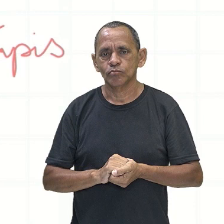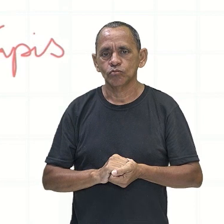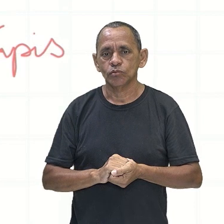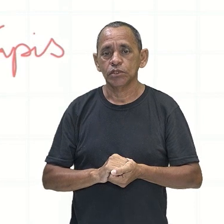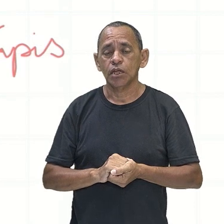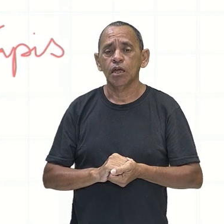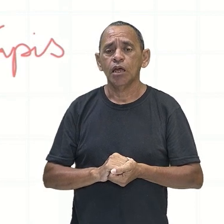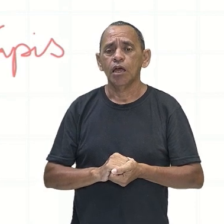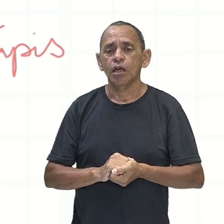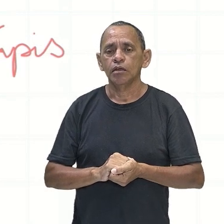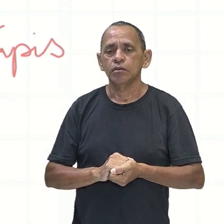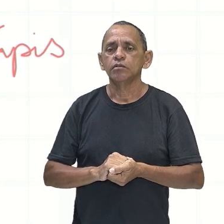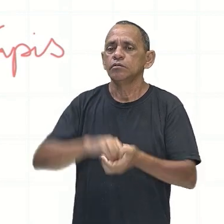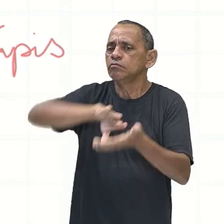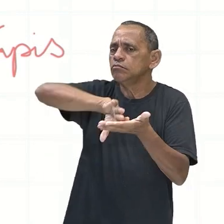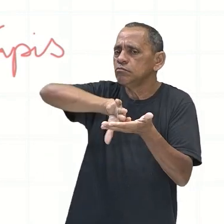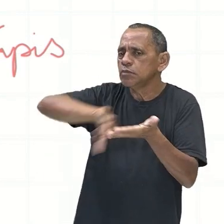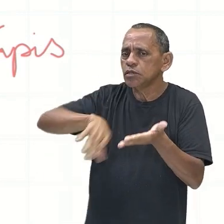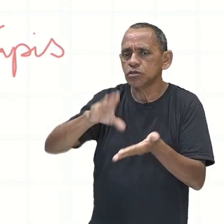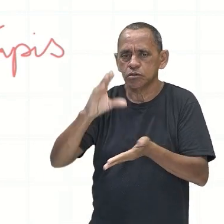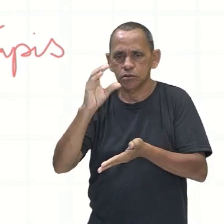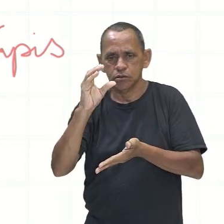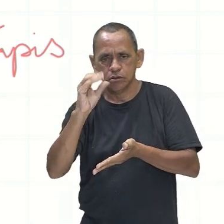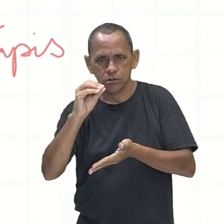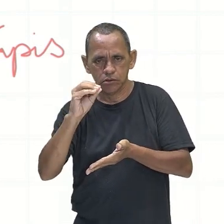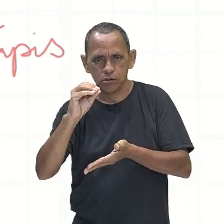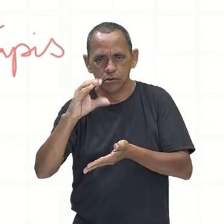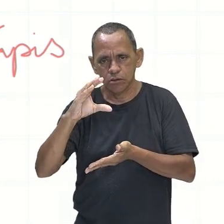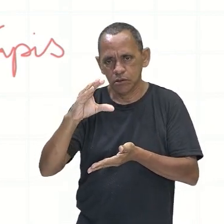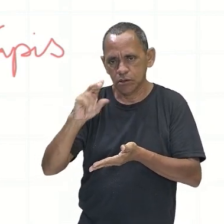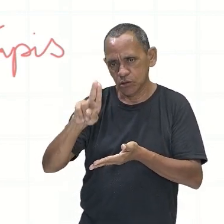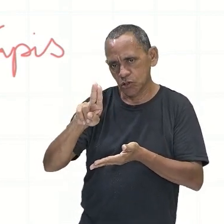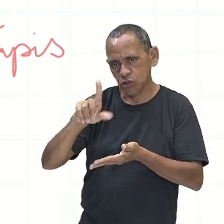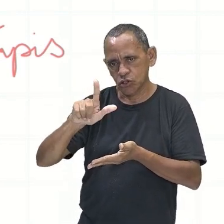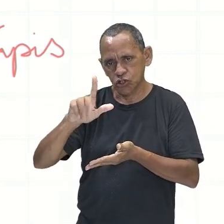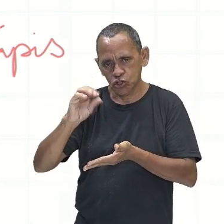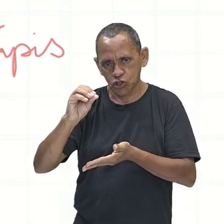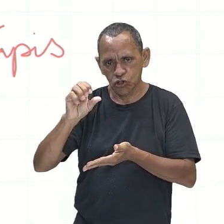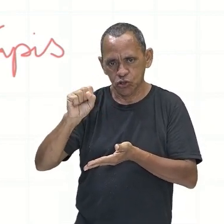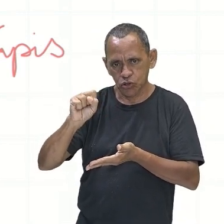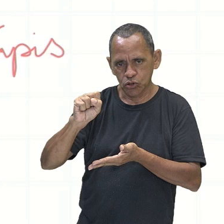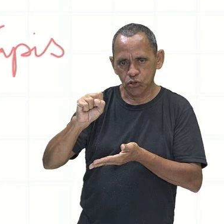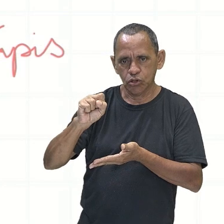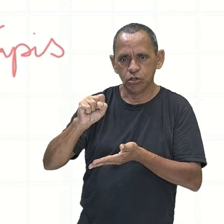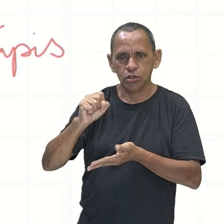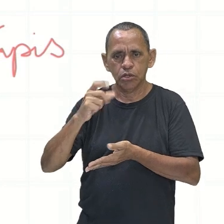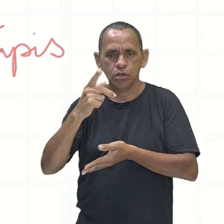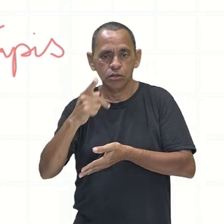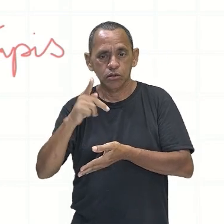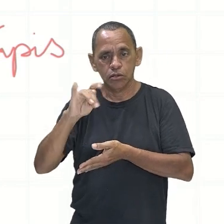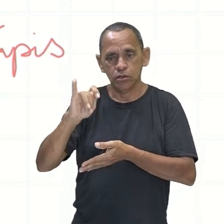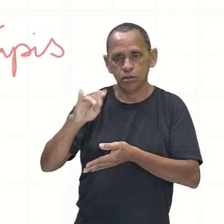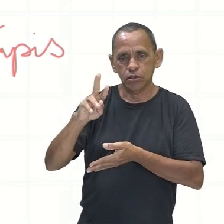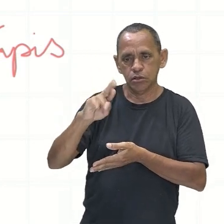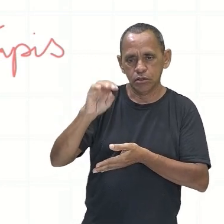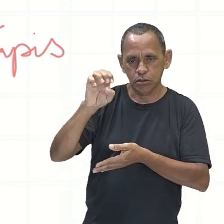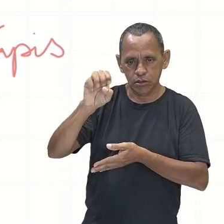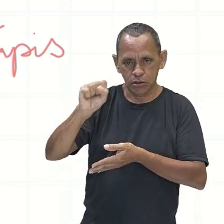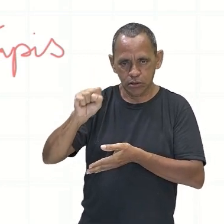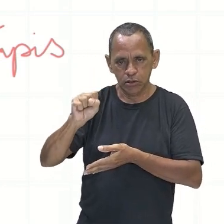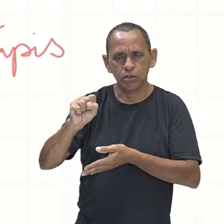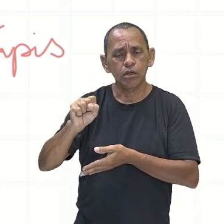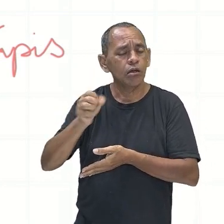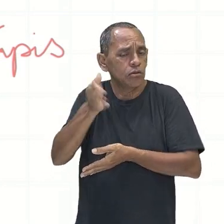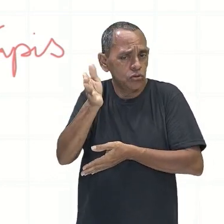palavra lápis, né, óculos, pires, né, também, pires também está no plural. Então, se